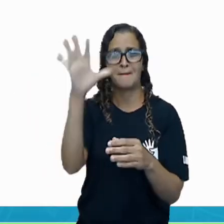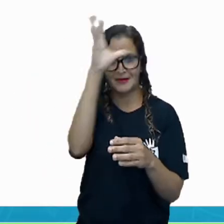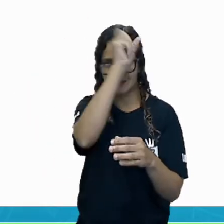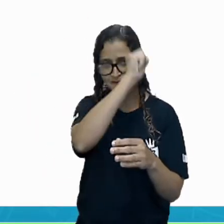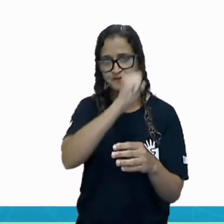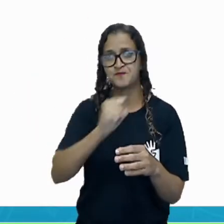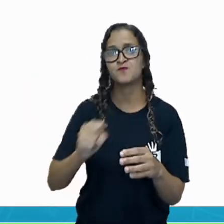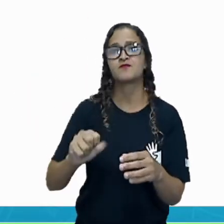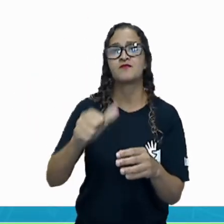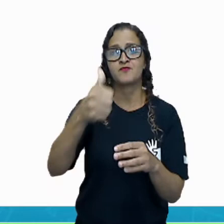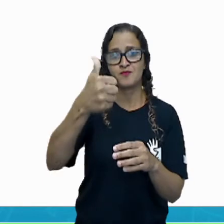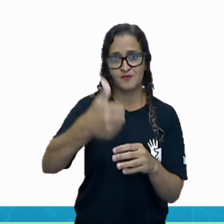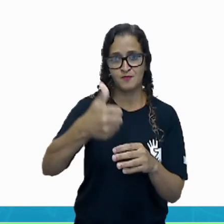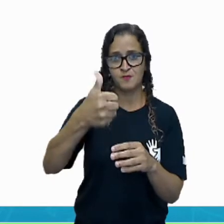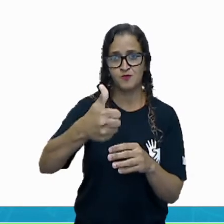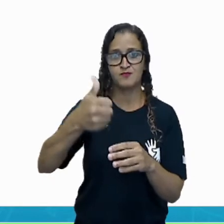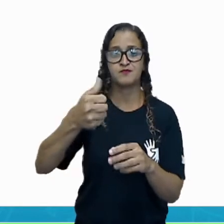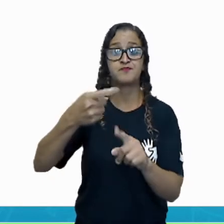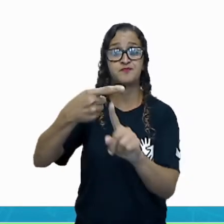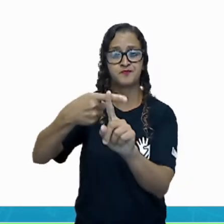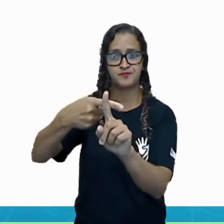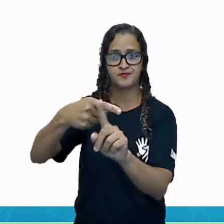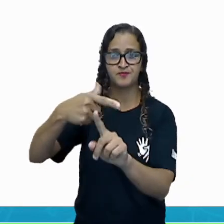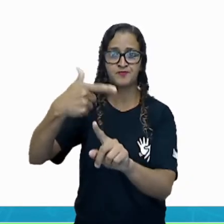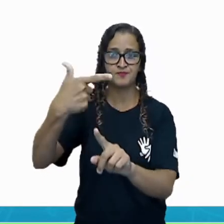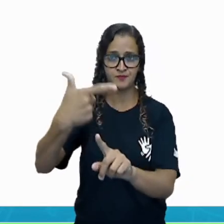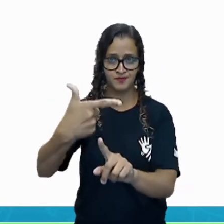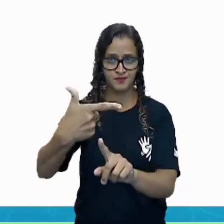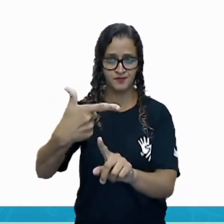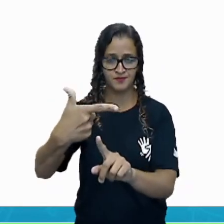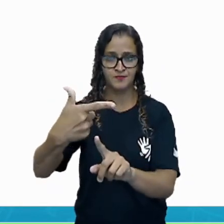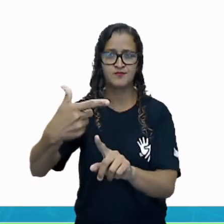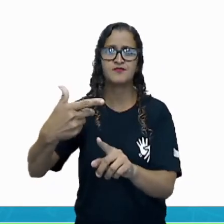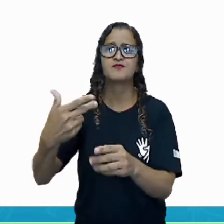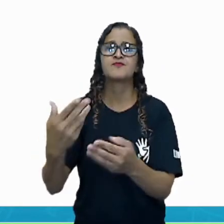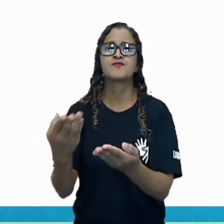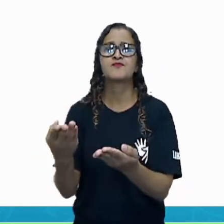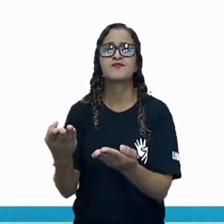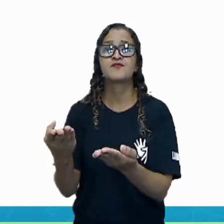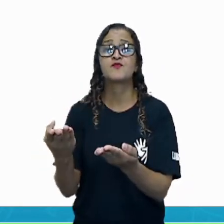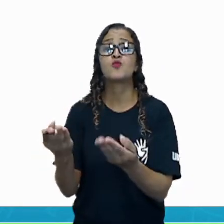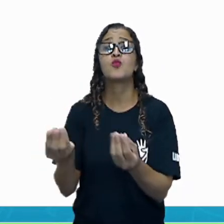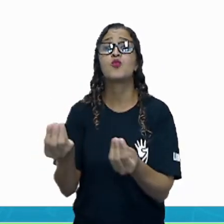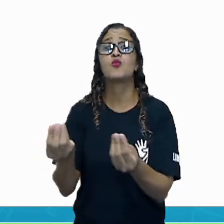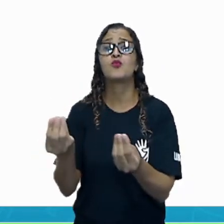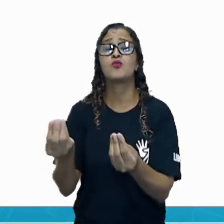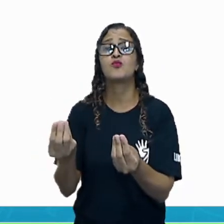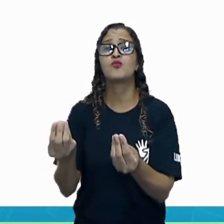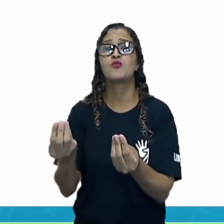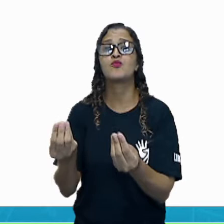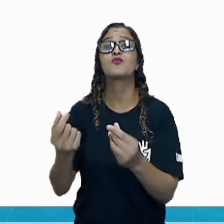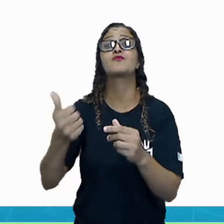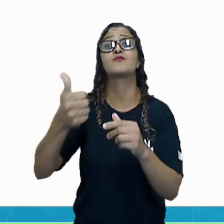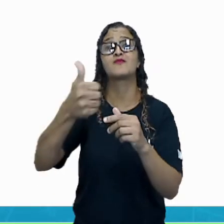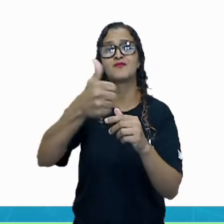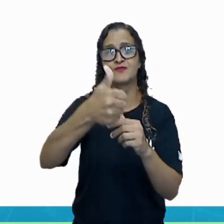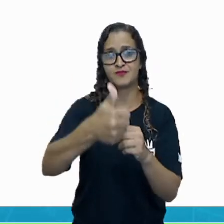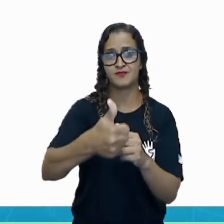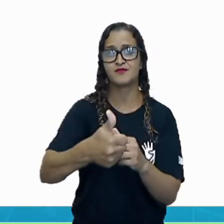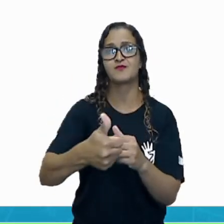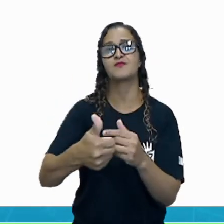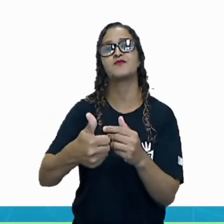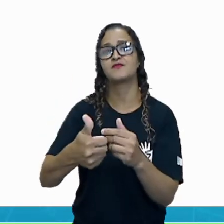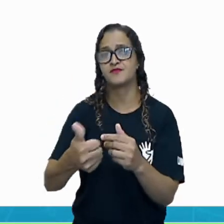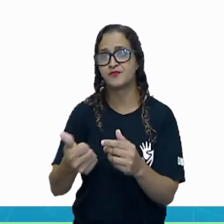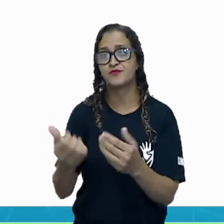de 1 mais 2. Aqui está me dizendo que nos dizendo, né?